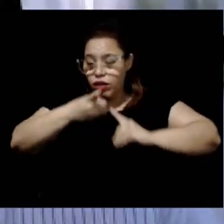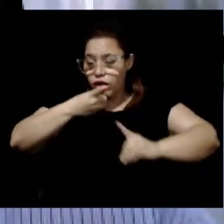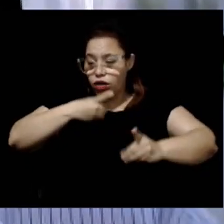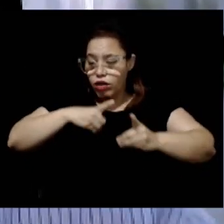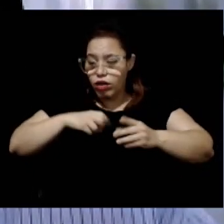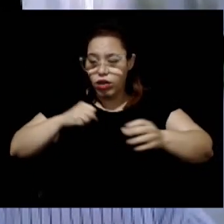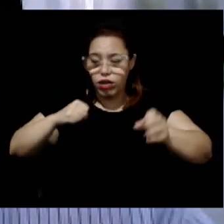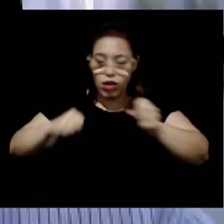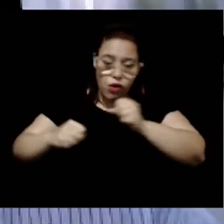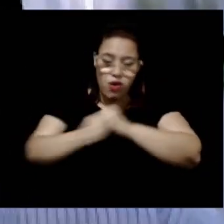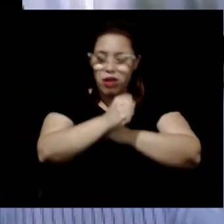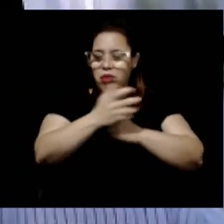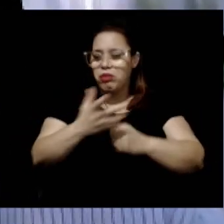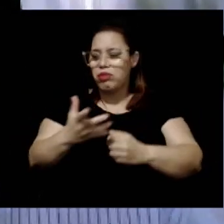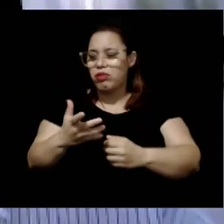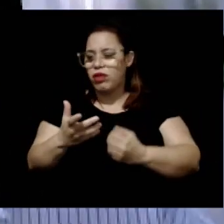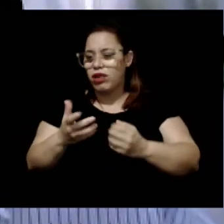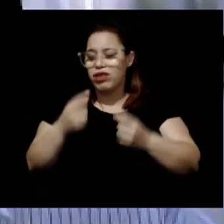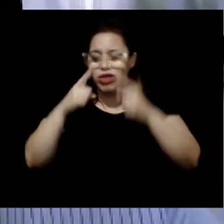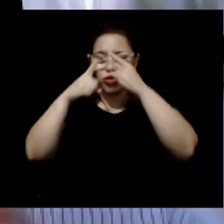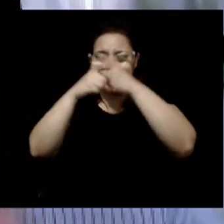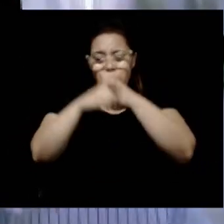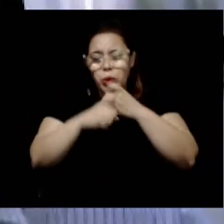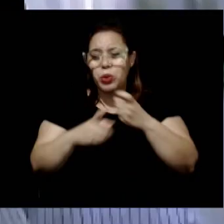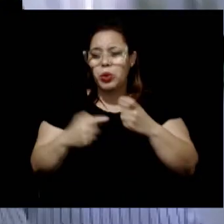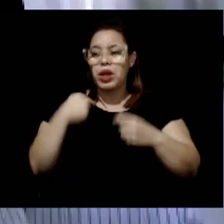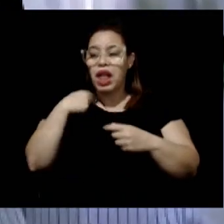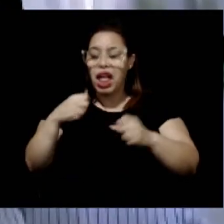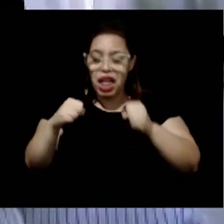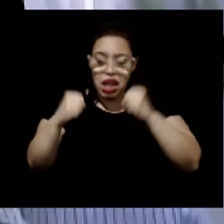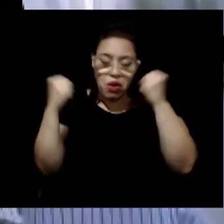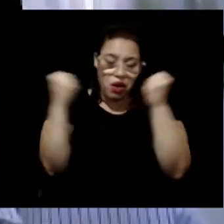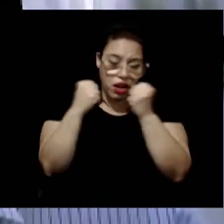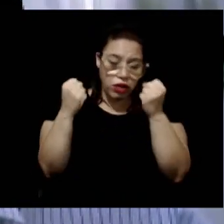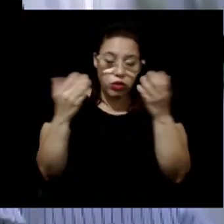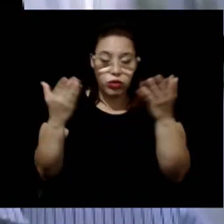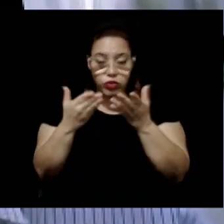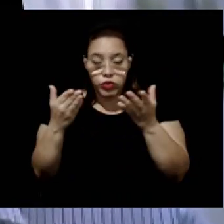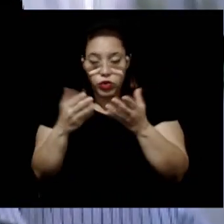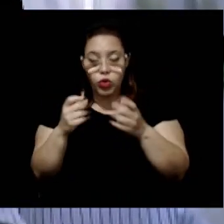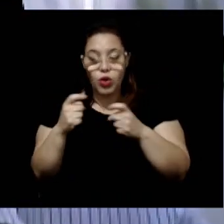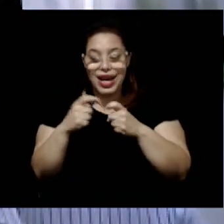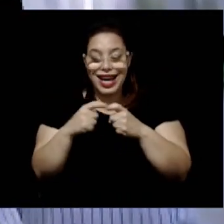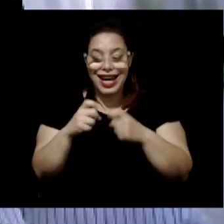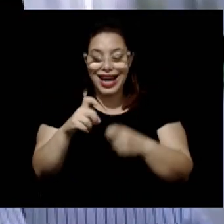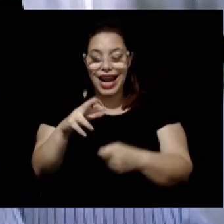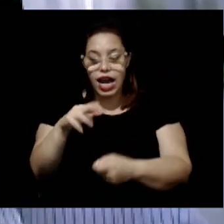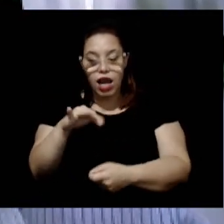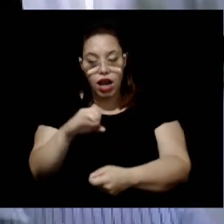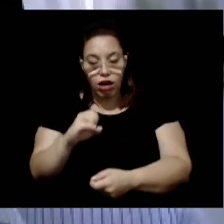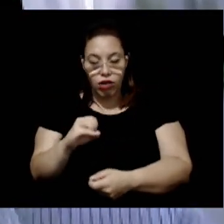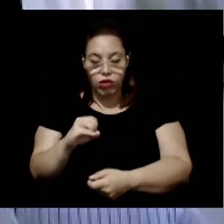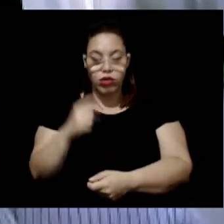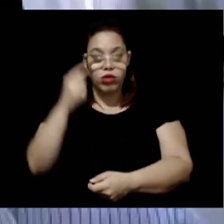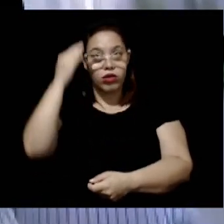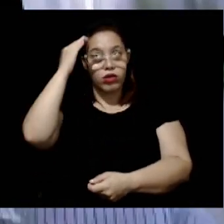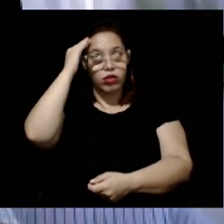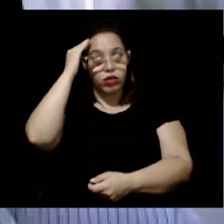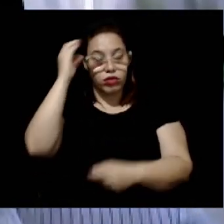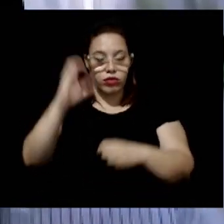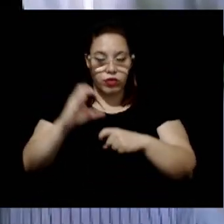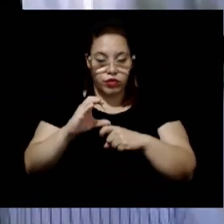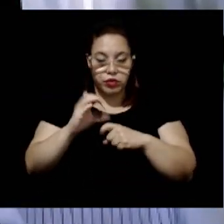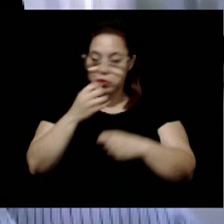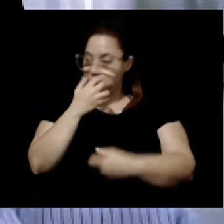ou dificulta isso, né? Então, hoje, o clínico, ele tem que entender que doença mental, ou